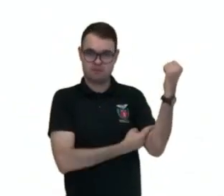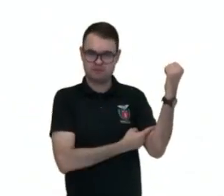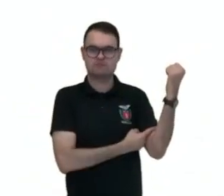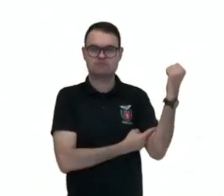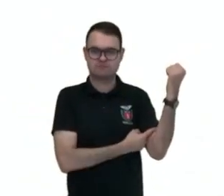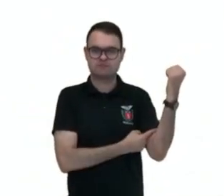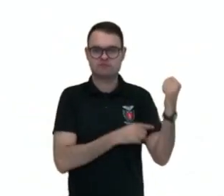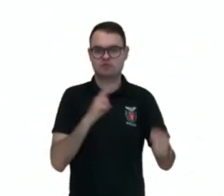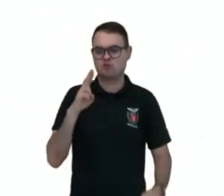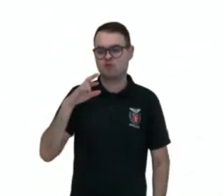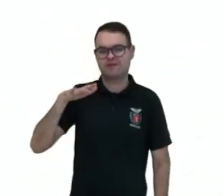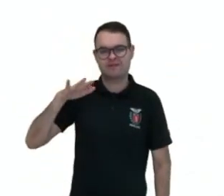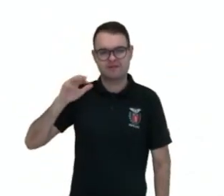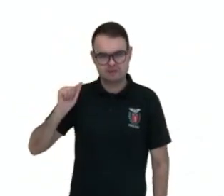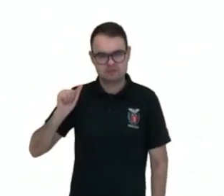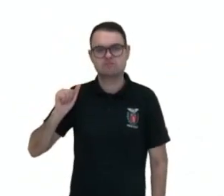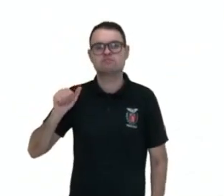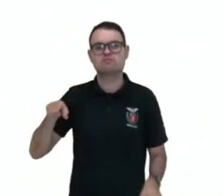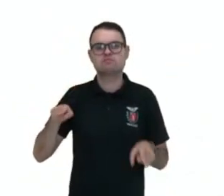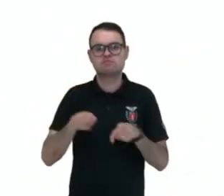poloneses, ucranianos,